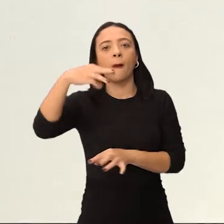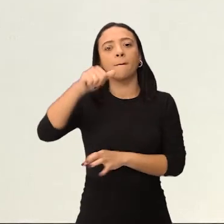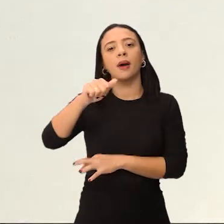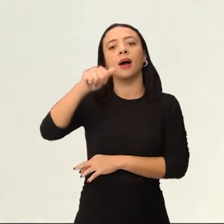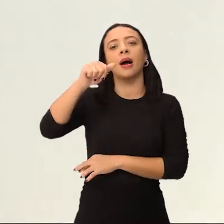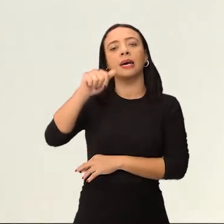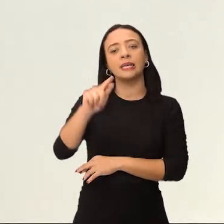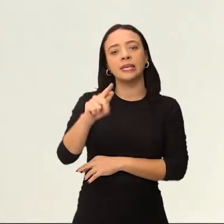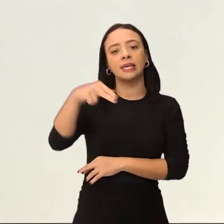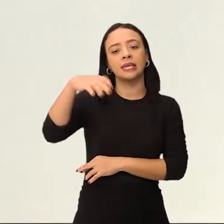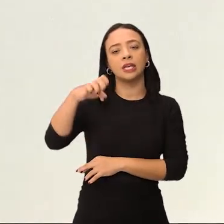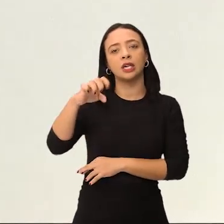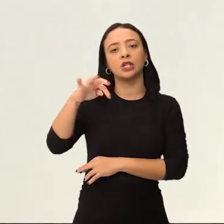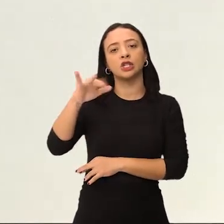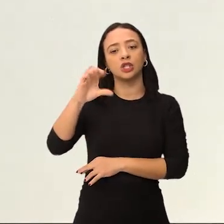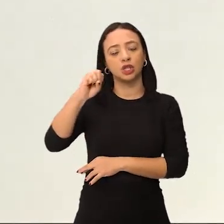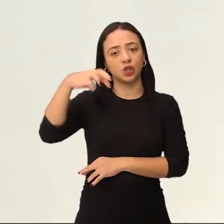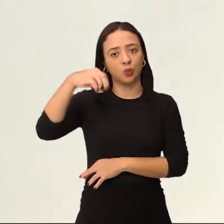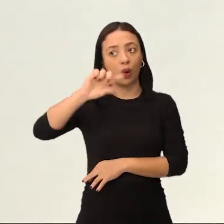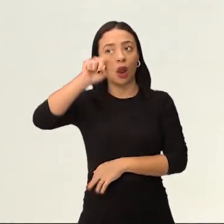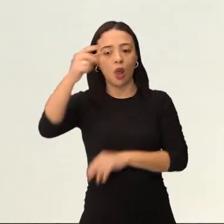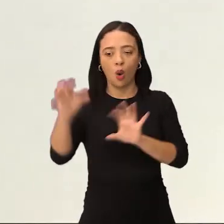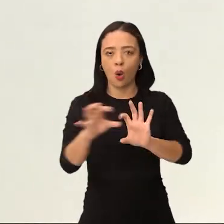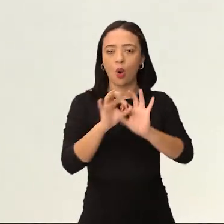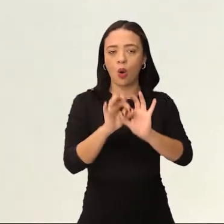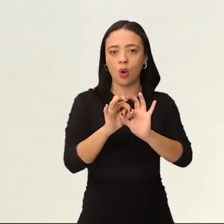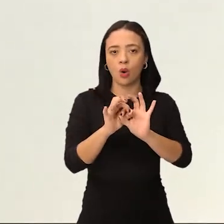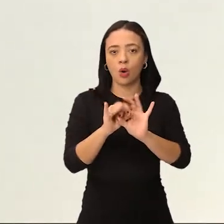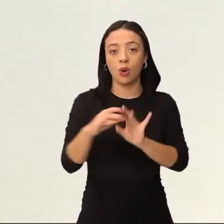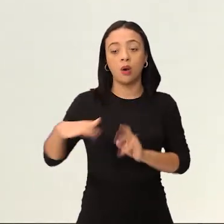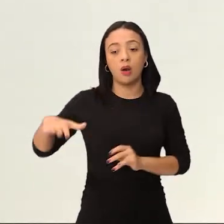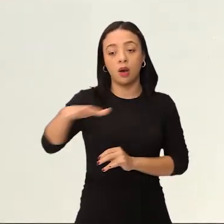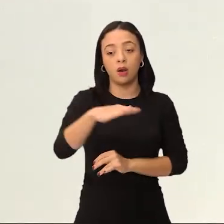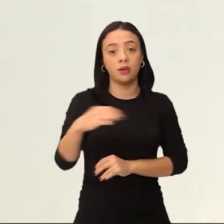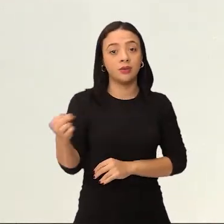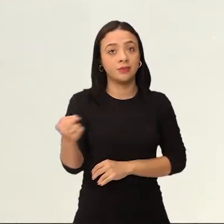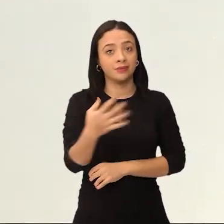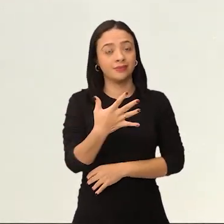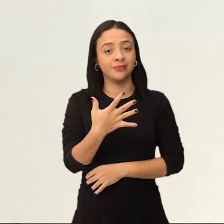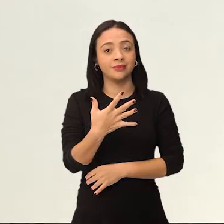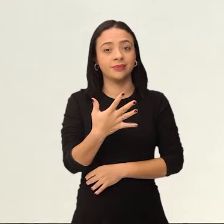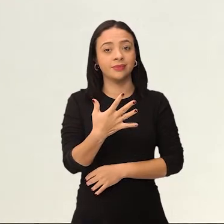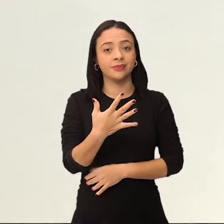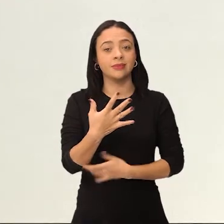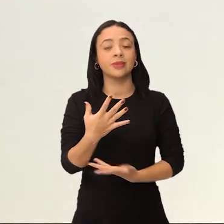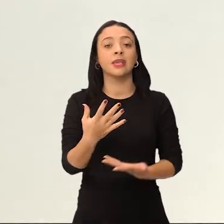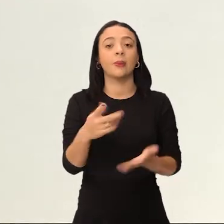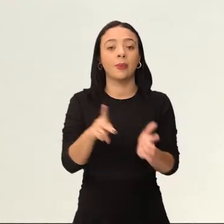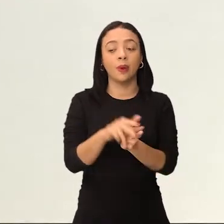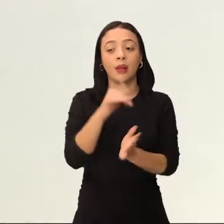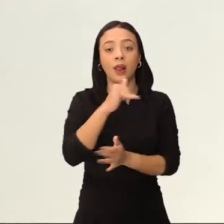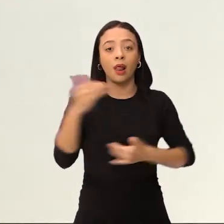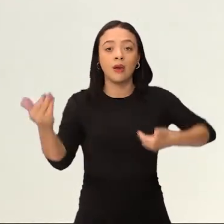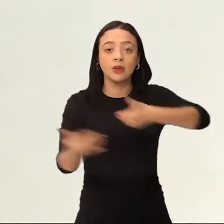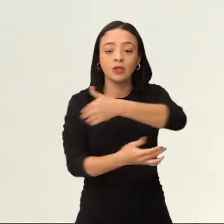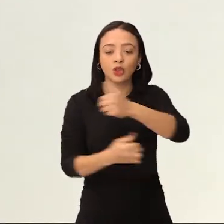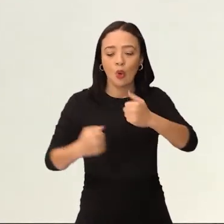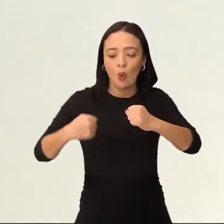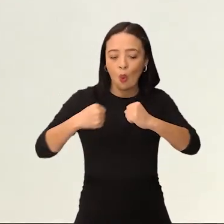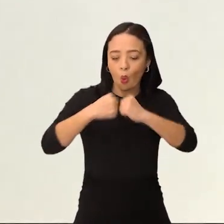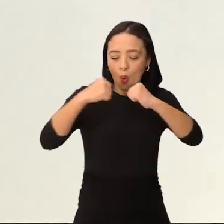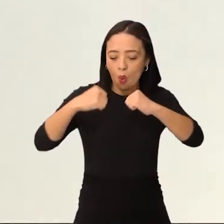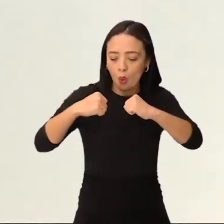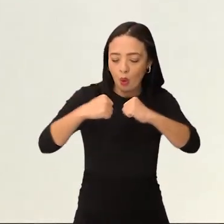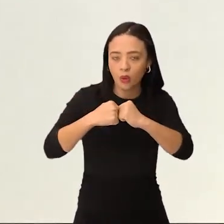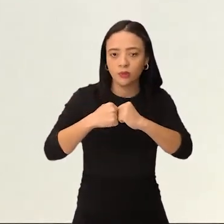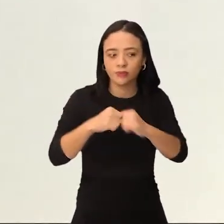magnetismo e depois juntamos combinando uma nova área né foi descoberta né o eletromagnetismo descobriu